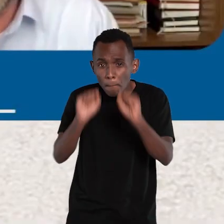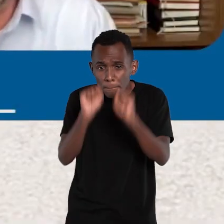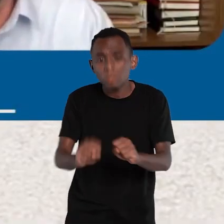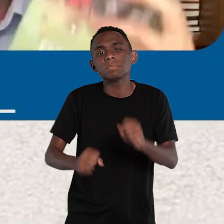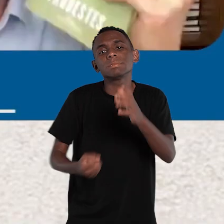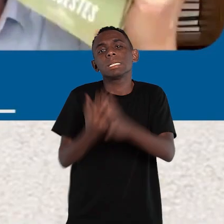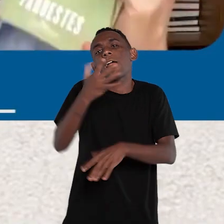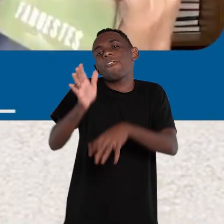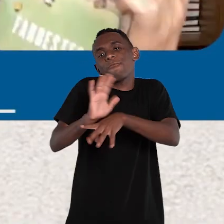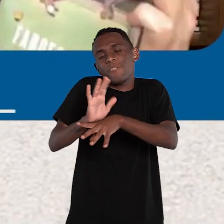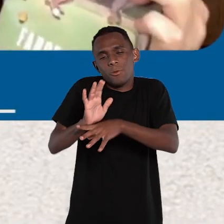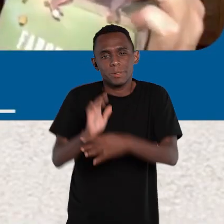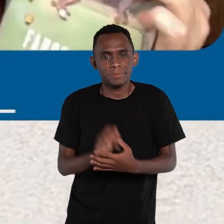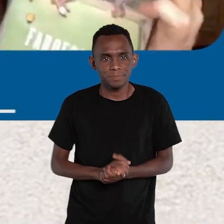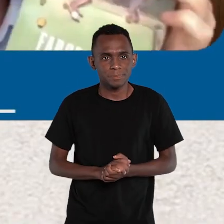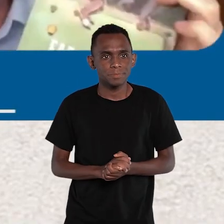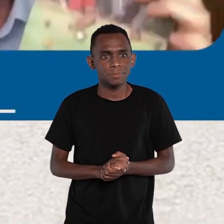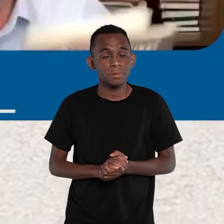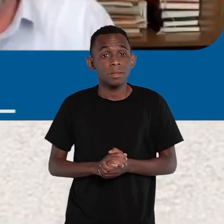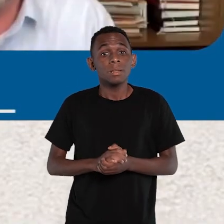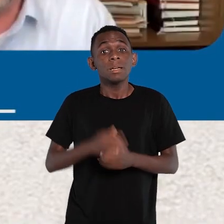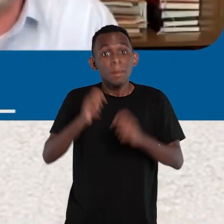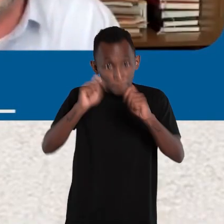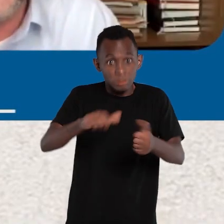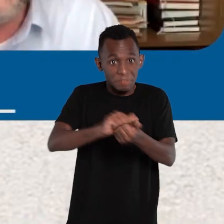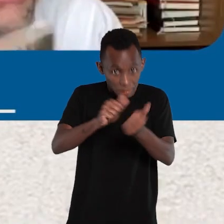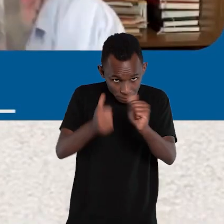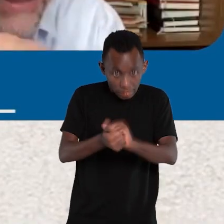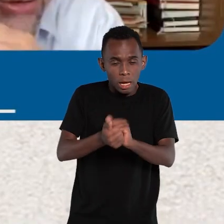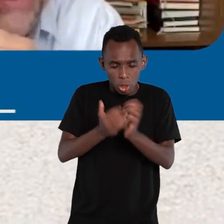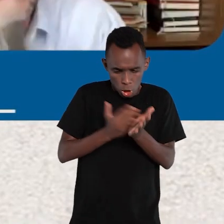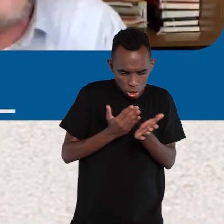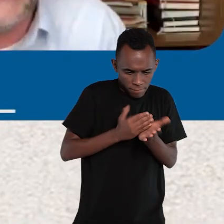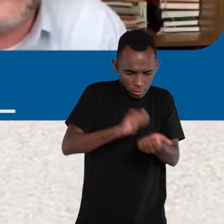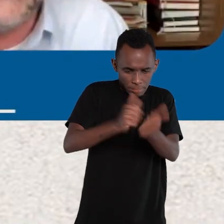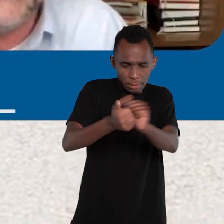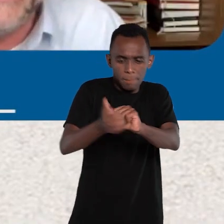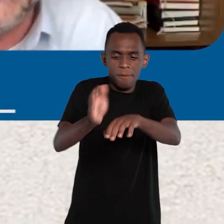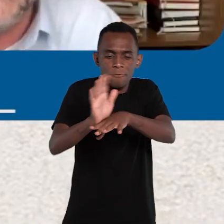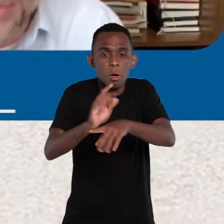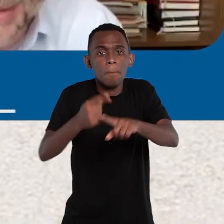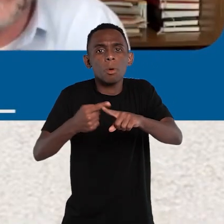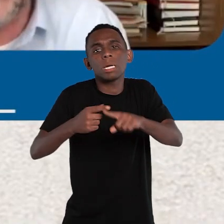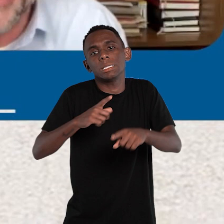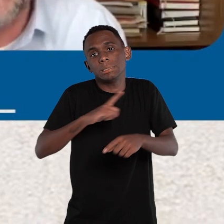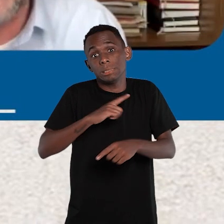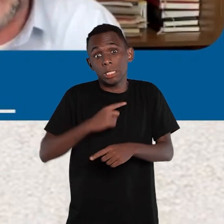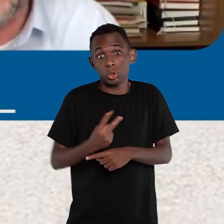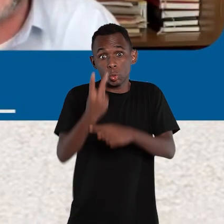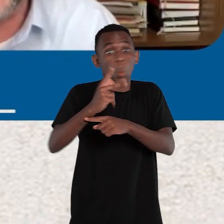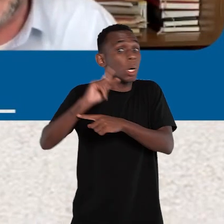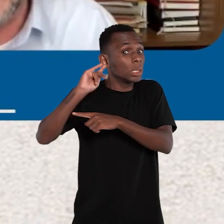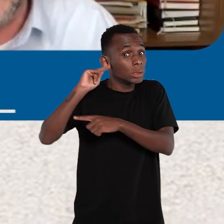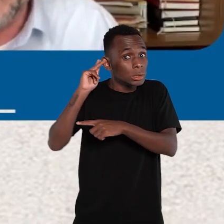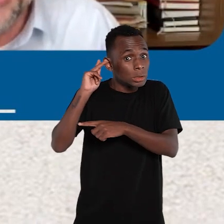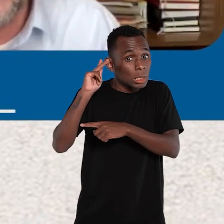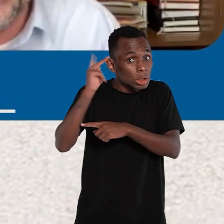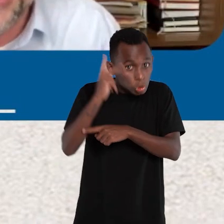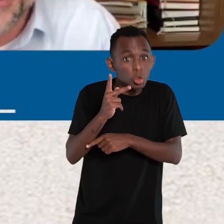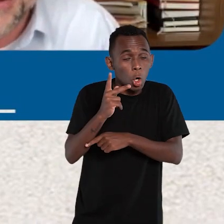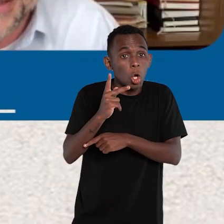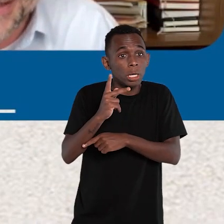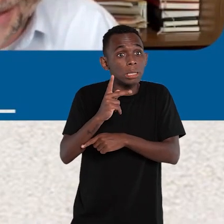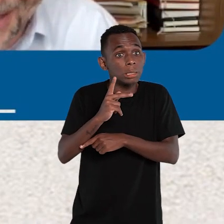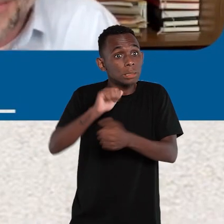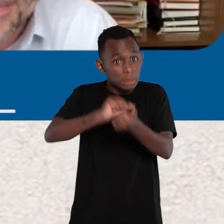Dá para falar de filmes com esse livro, porque esse livro tem boas histórias adaptadas. Boas histórias adaptadas para o cinema. Muito